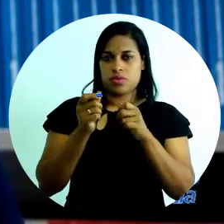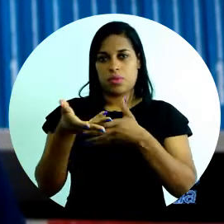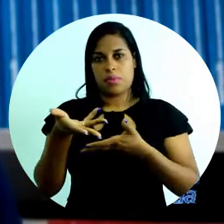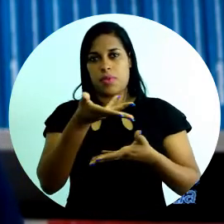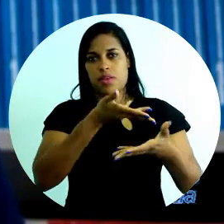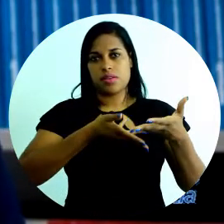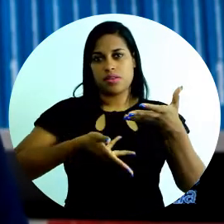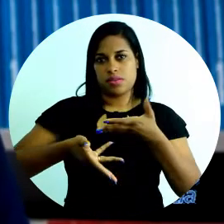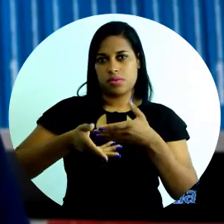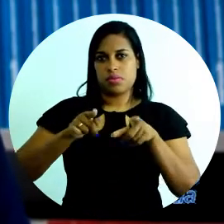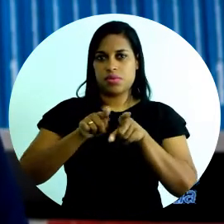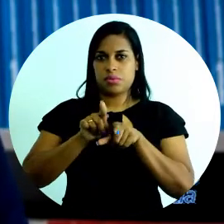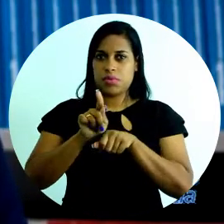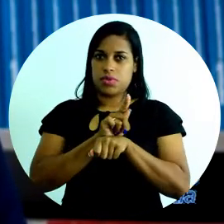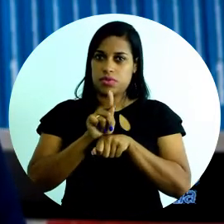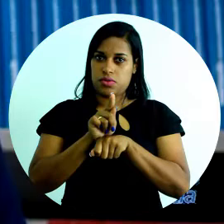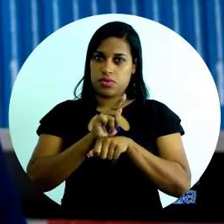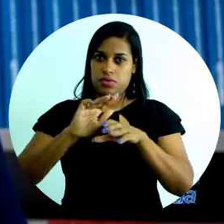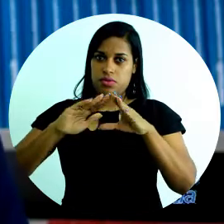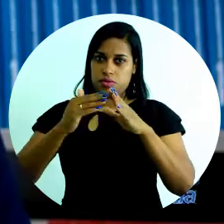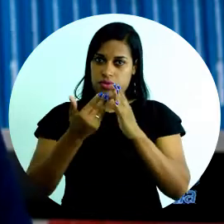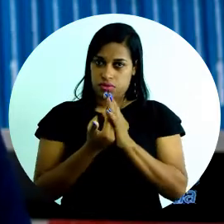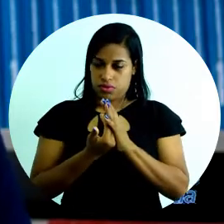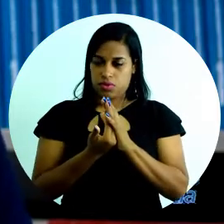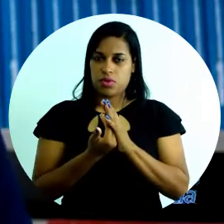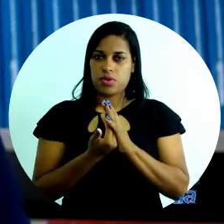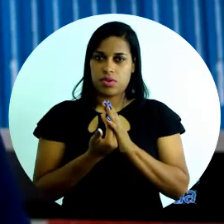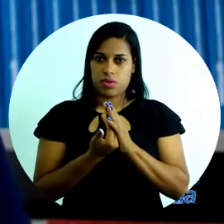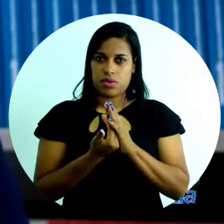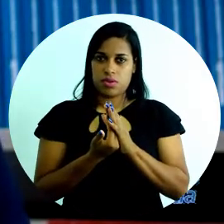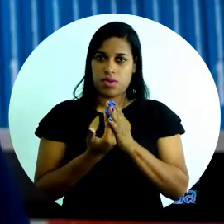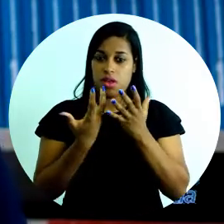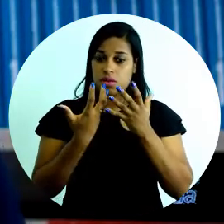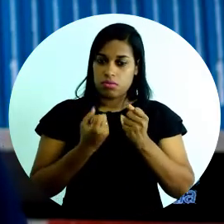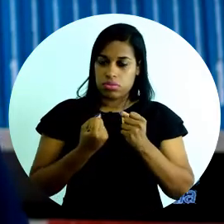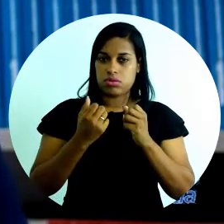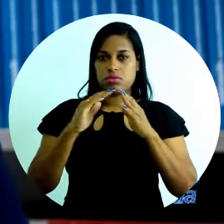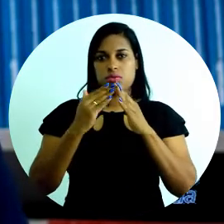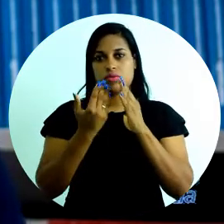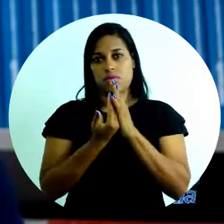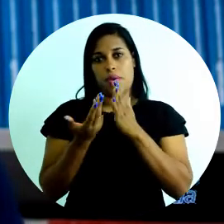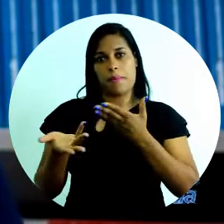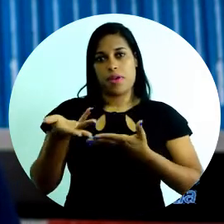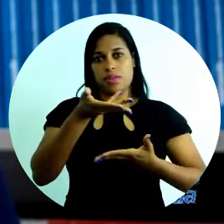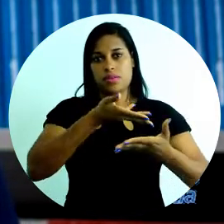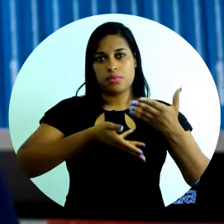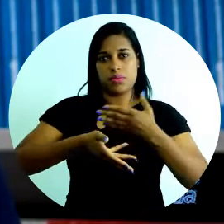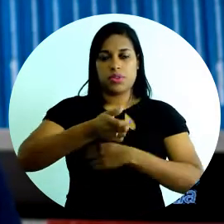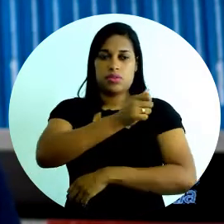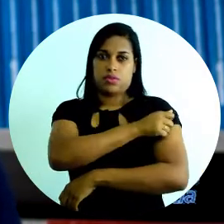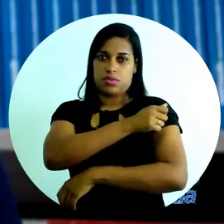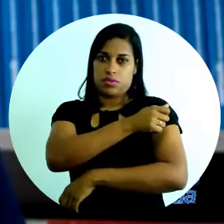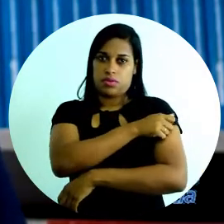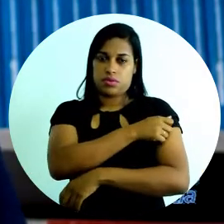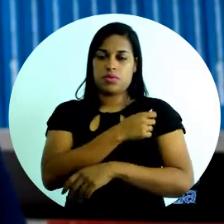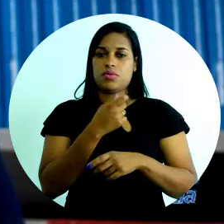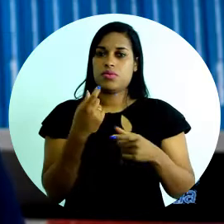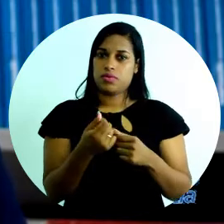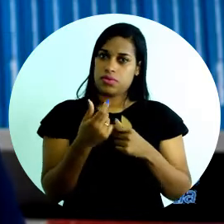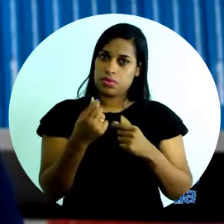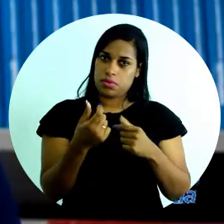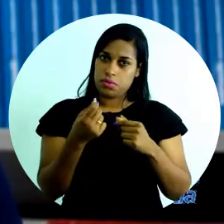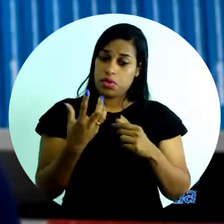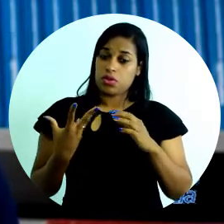fazem parte também do processo de gestão da escola, a autonomia da escola, a participação dos alunos e o